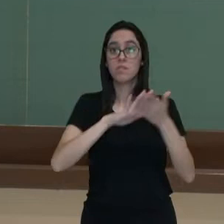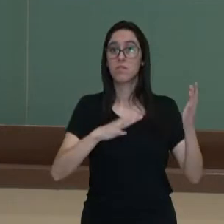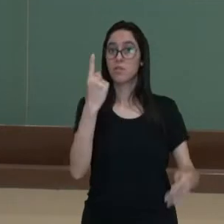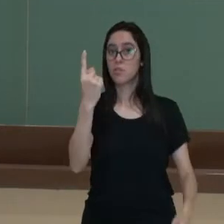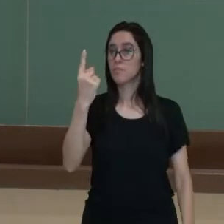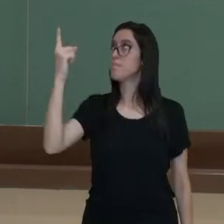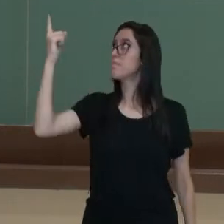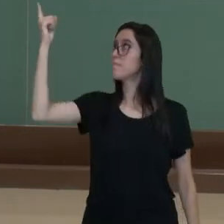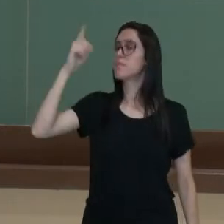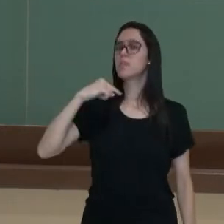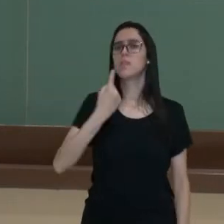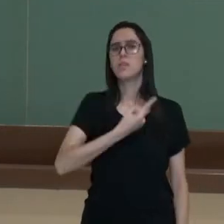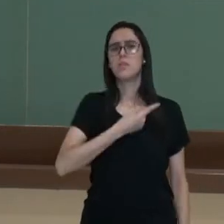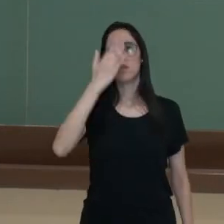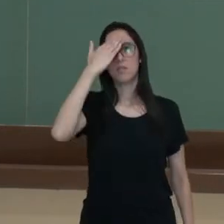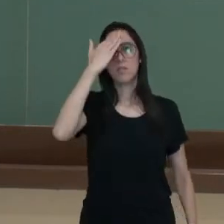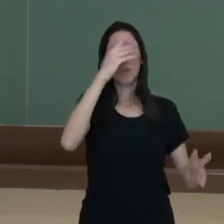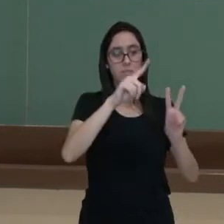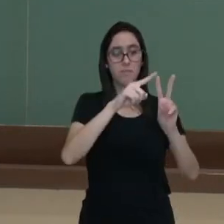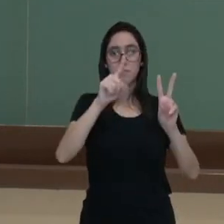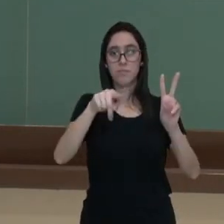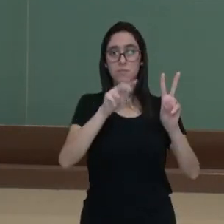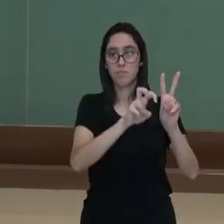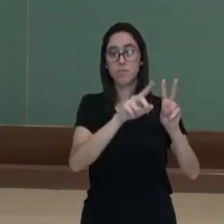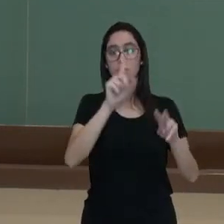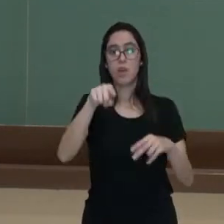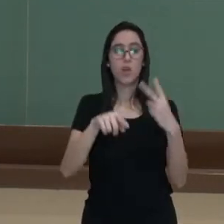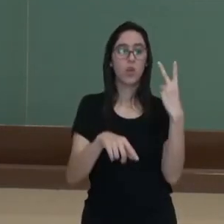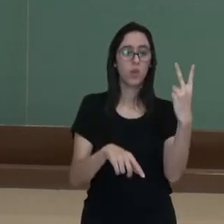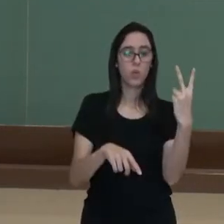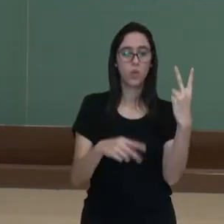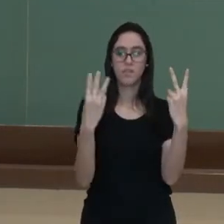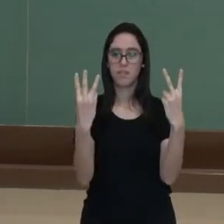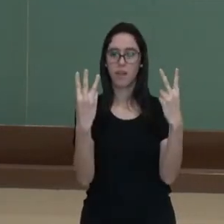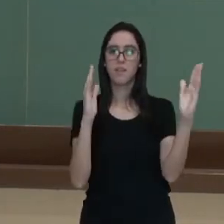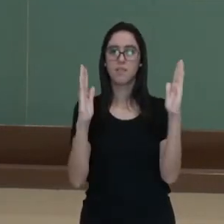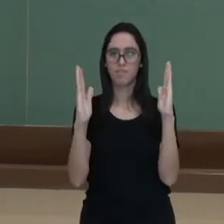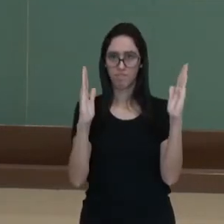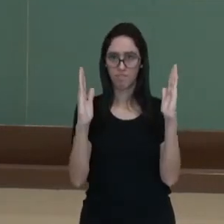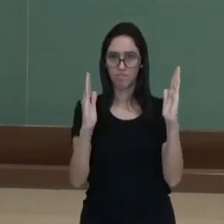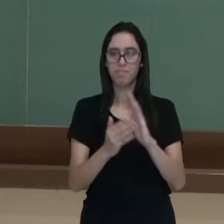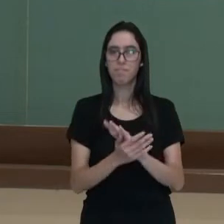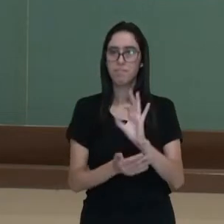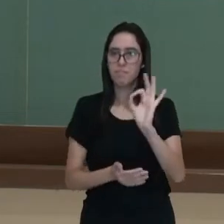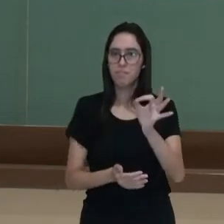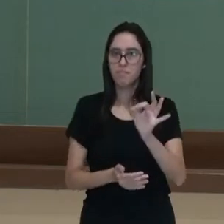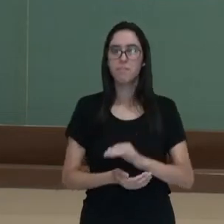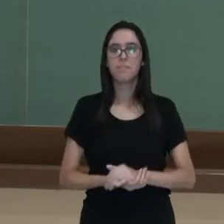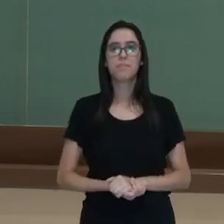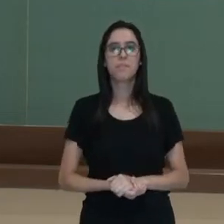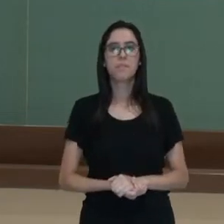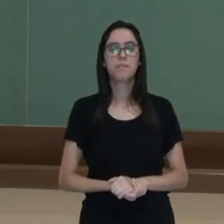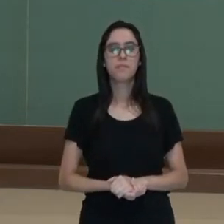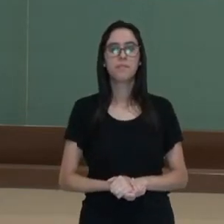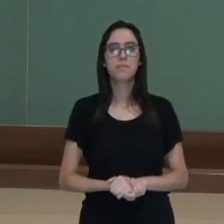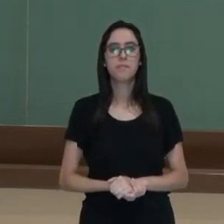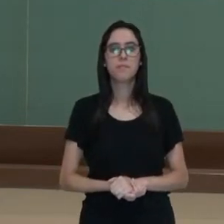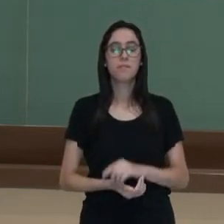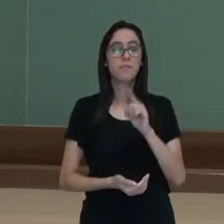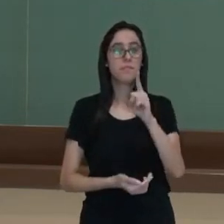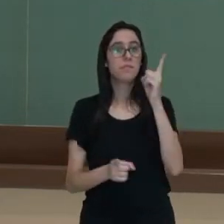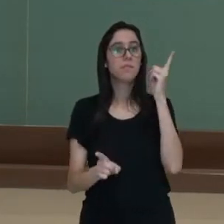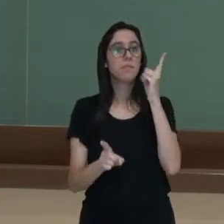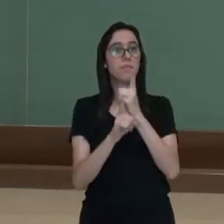1. Sabemos que a raiz de 5 está entre 2 e 3. O resultado, a raiz de 5, ok? Determine o